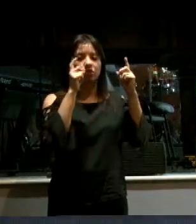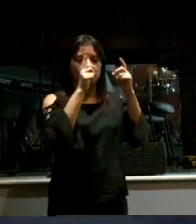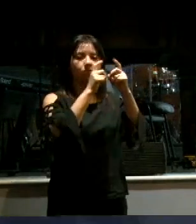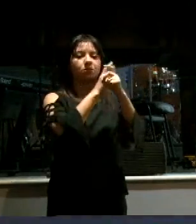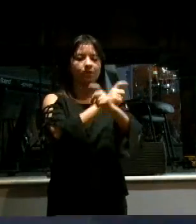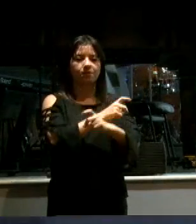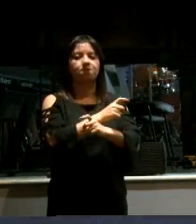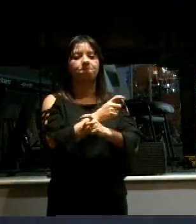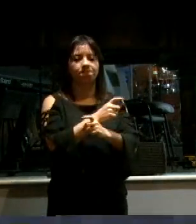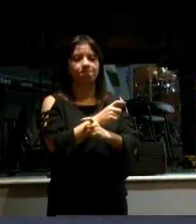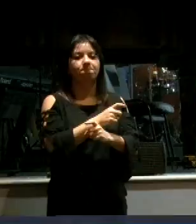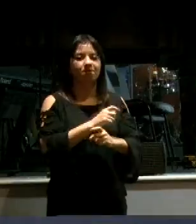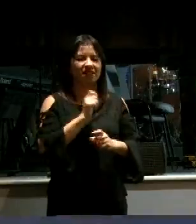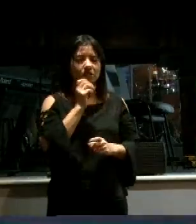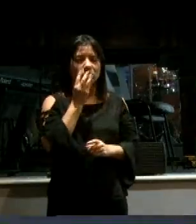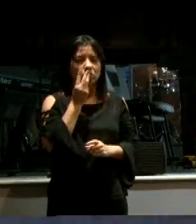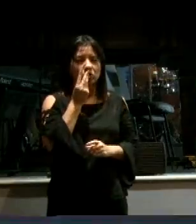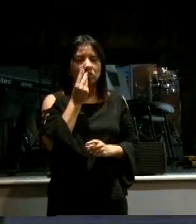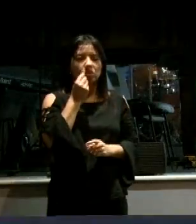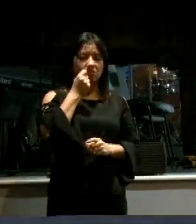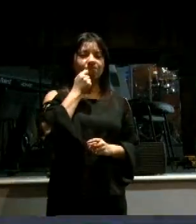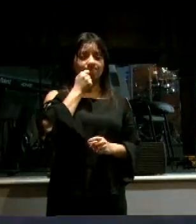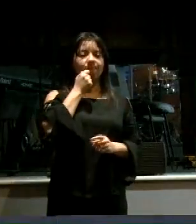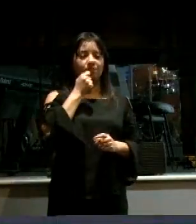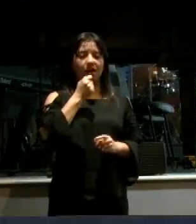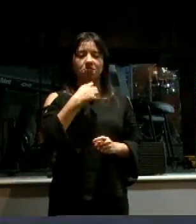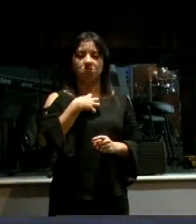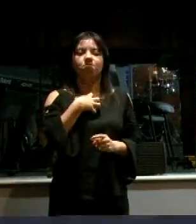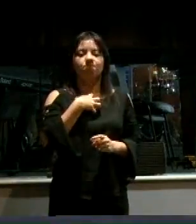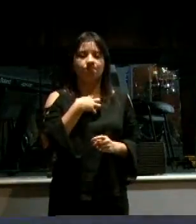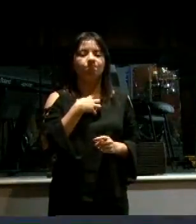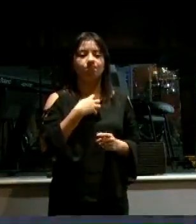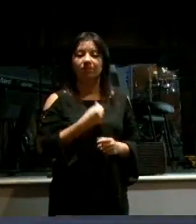É uma questão de, não de ser, mas de quando.